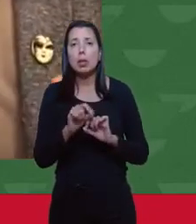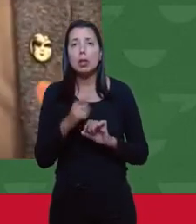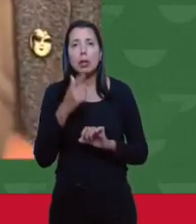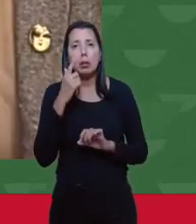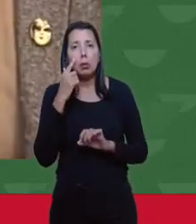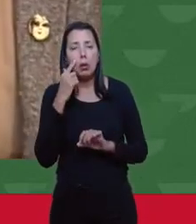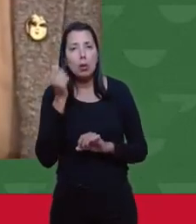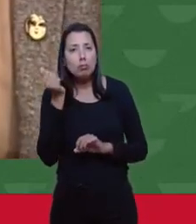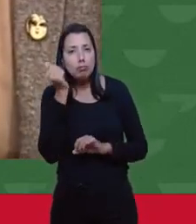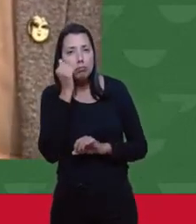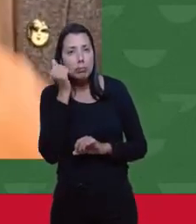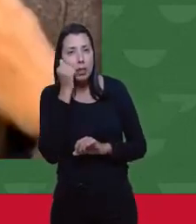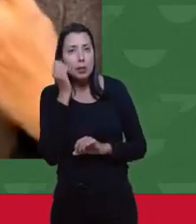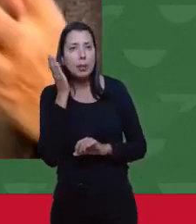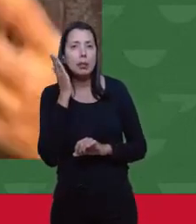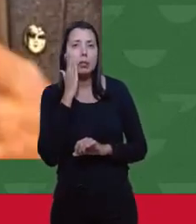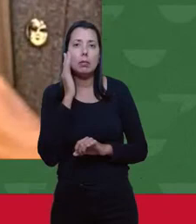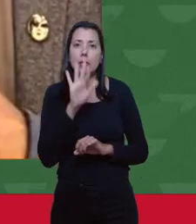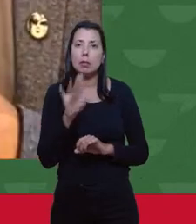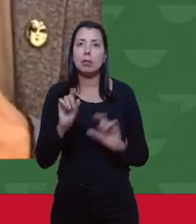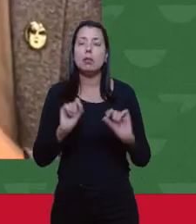de peroba,